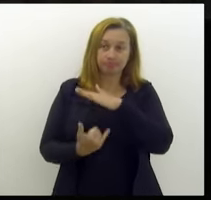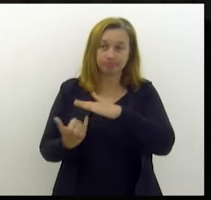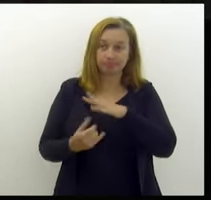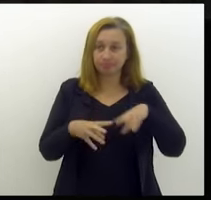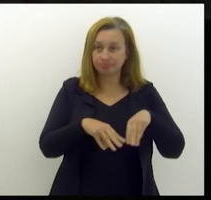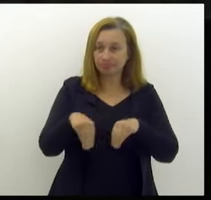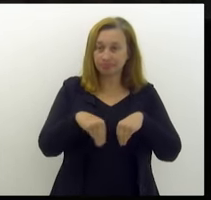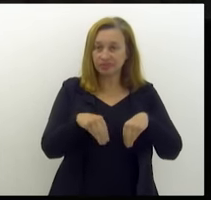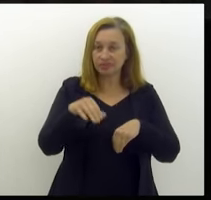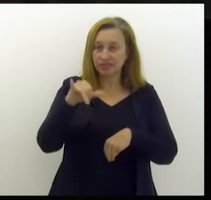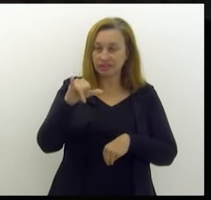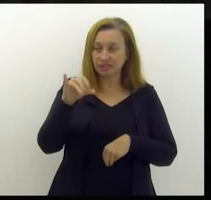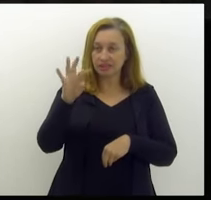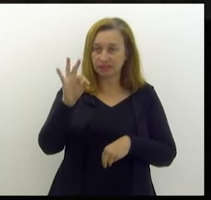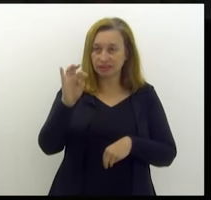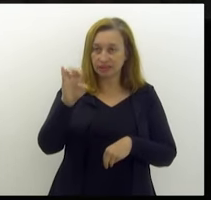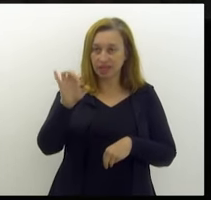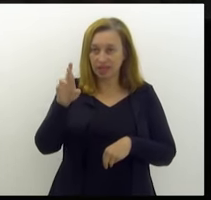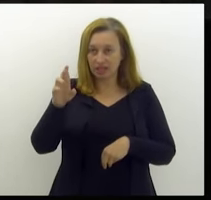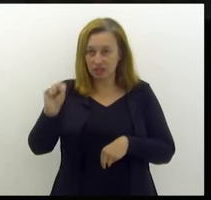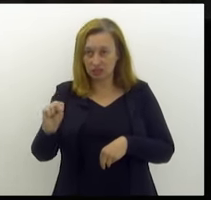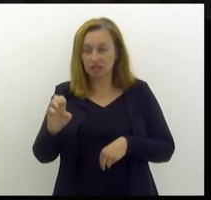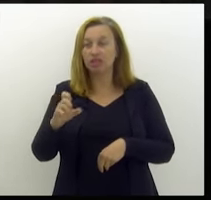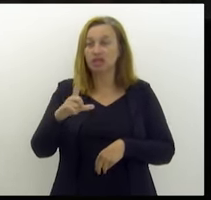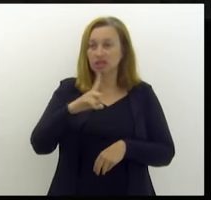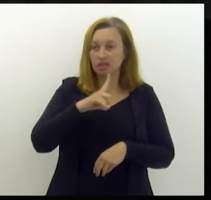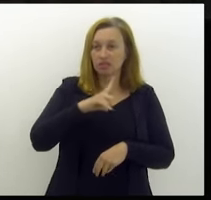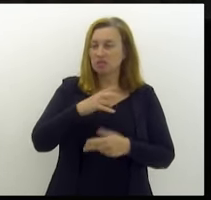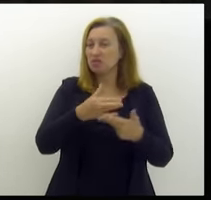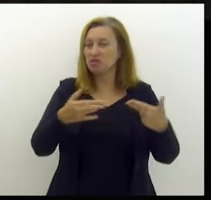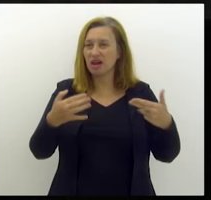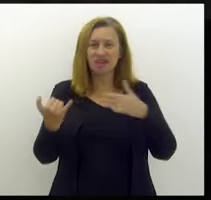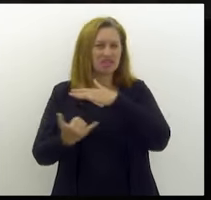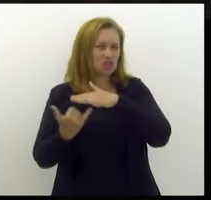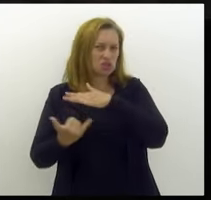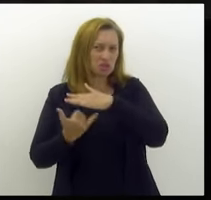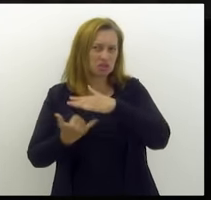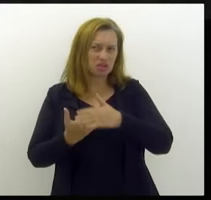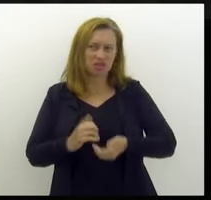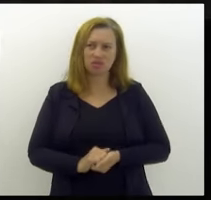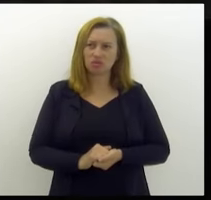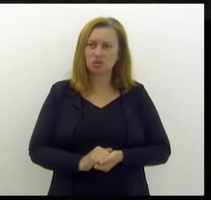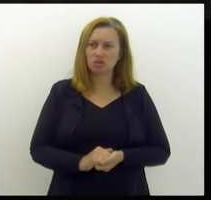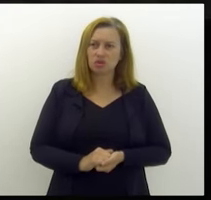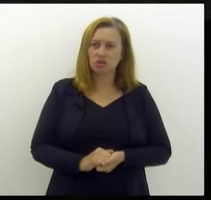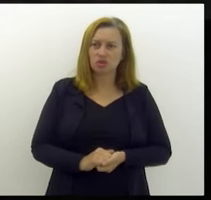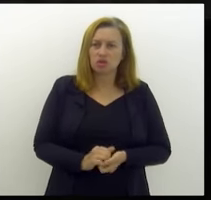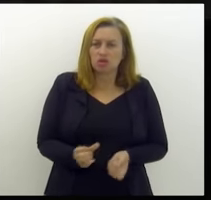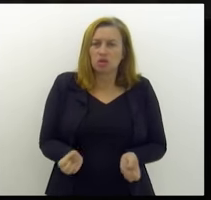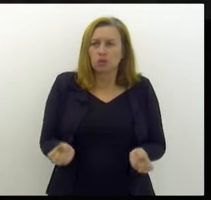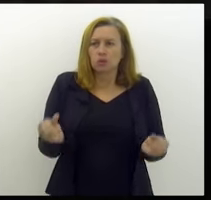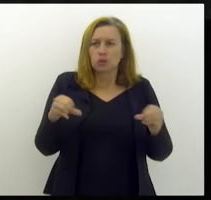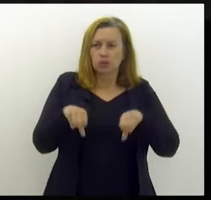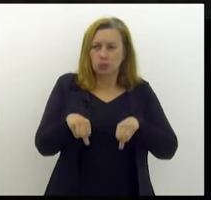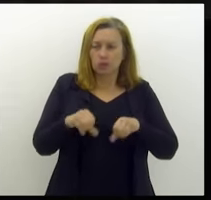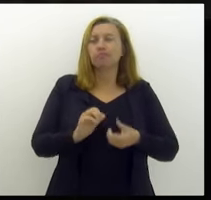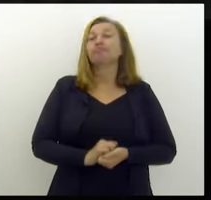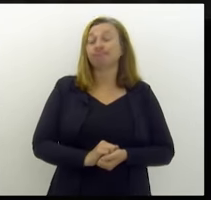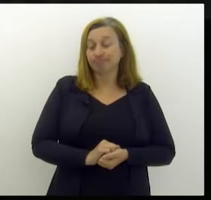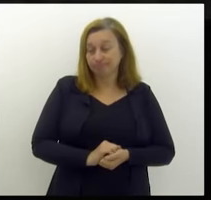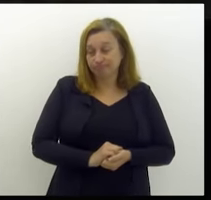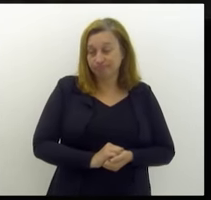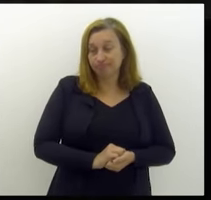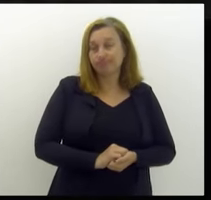o iterg nós temos A Emater nós temos a pesagro que estão completamente sucateadas senhora